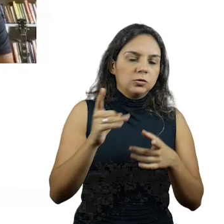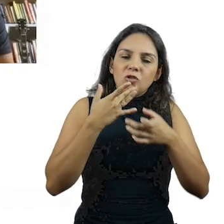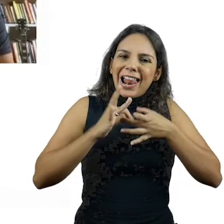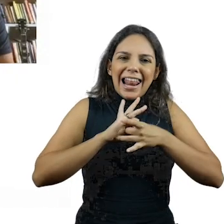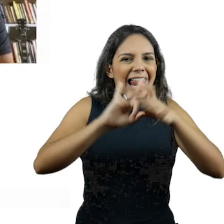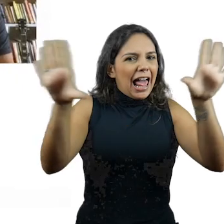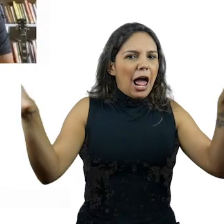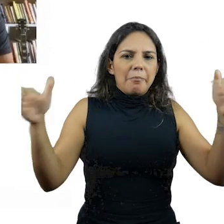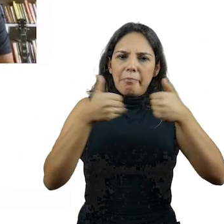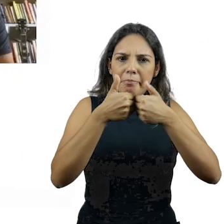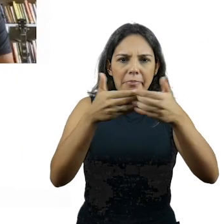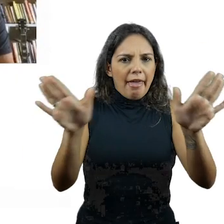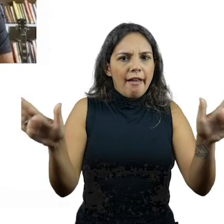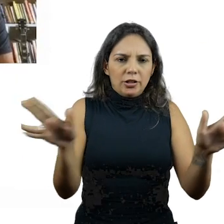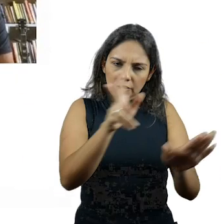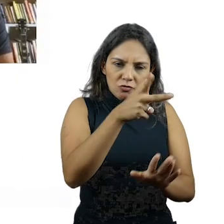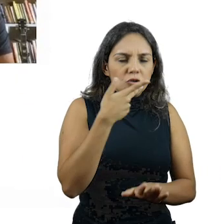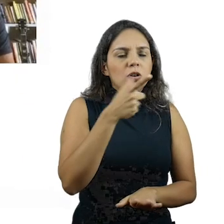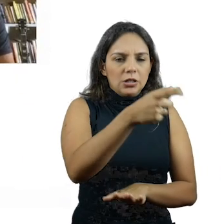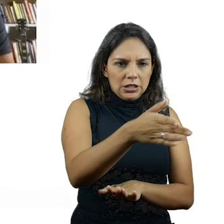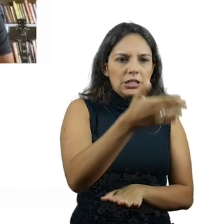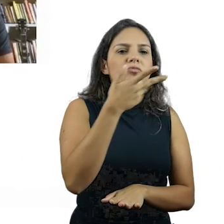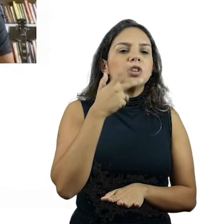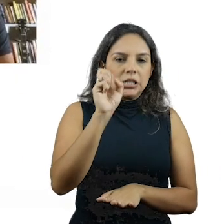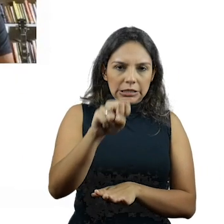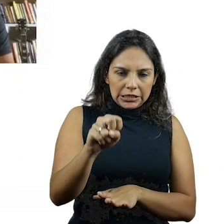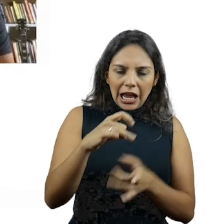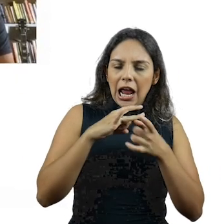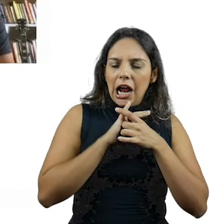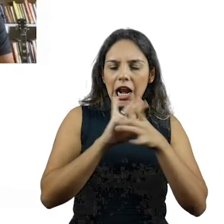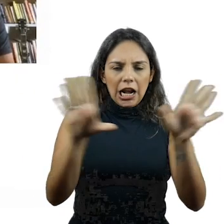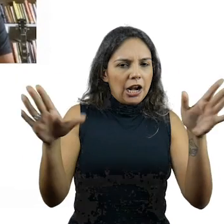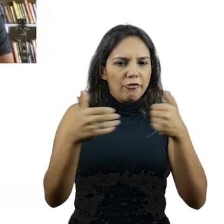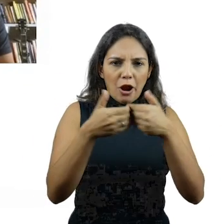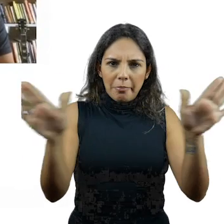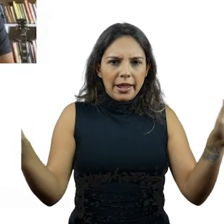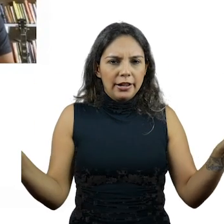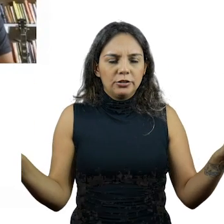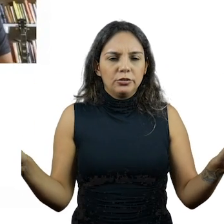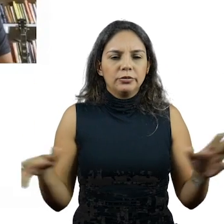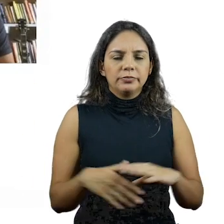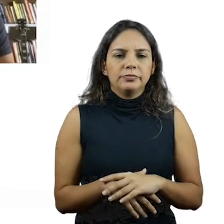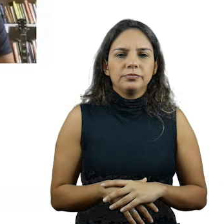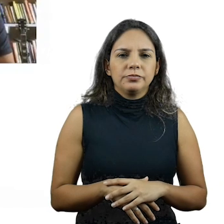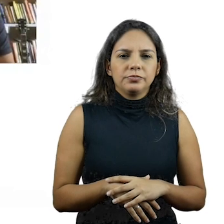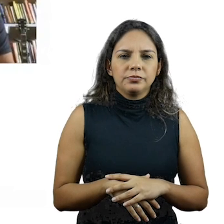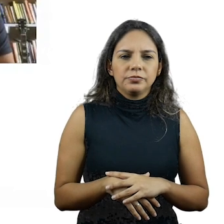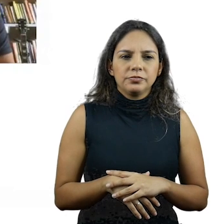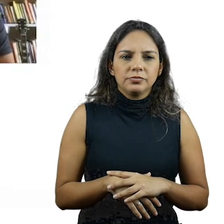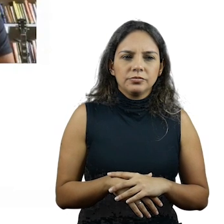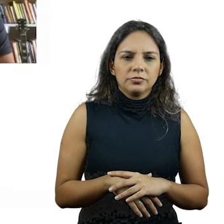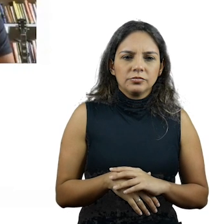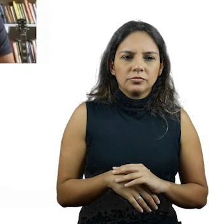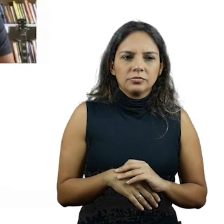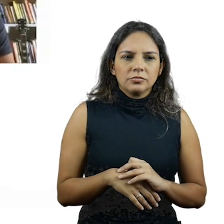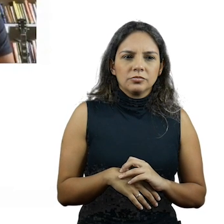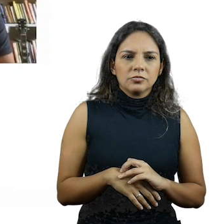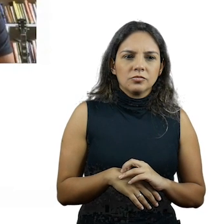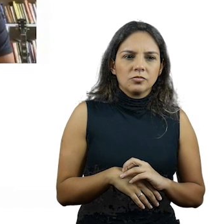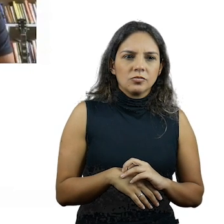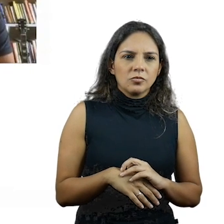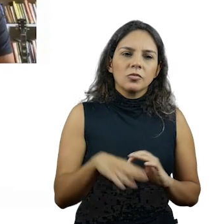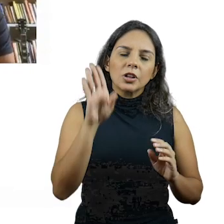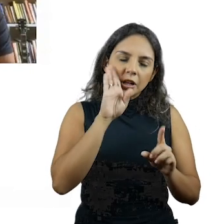né? Exatamente. Ele é todo aberto, é bem democrático, né? A ideia é essa. E o legal